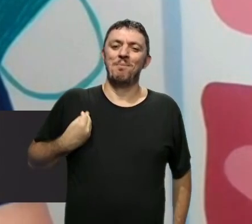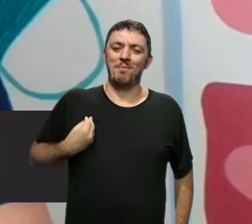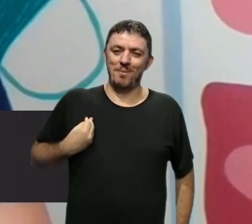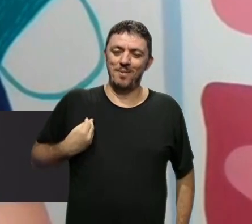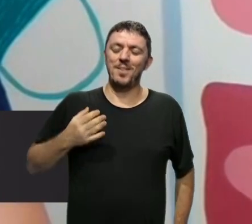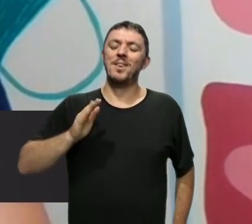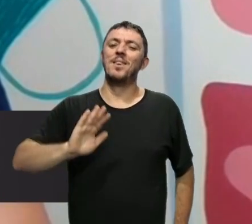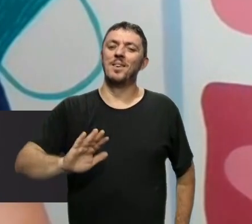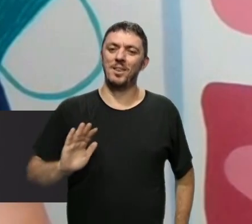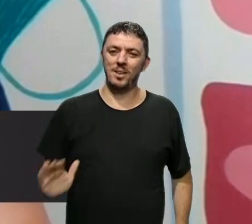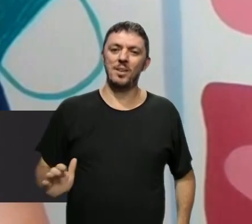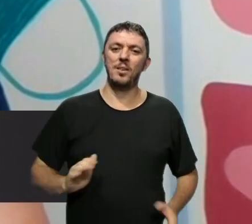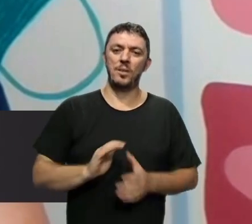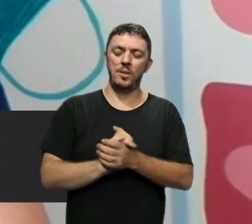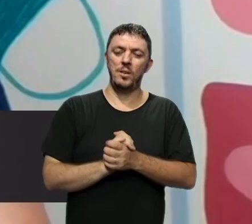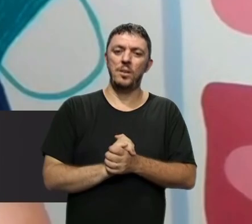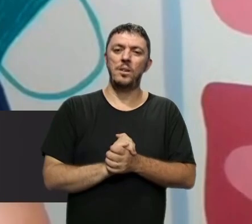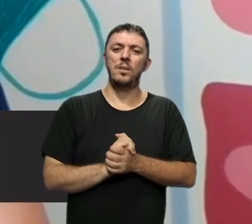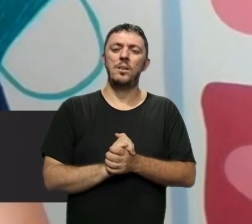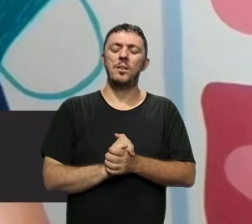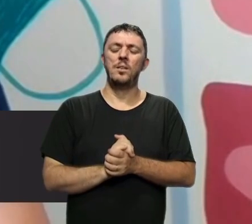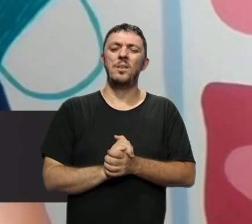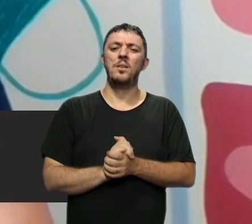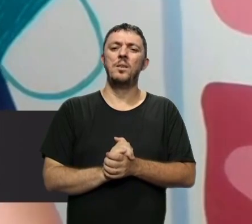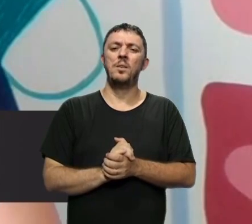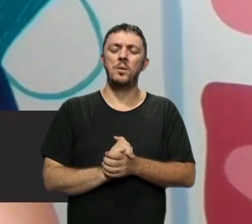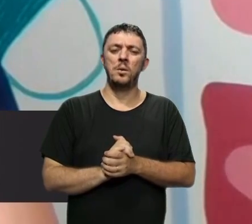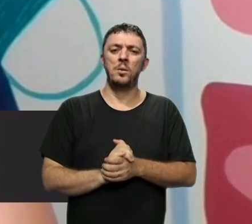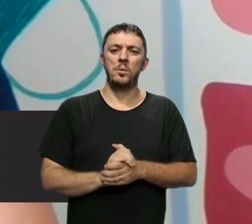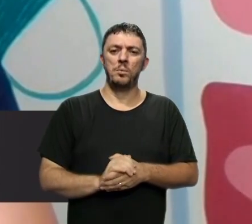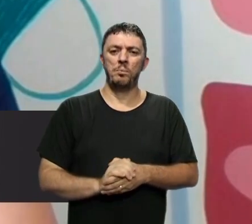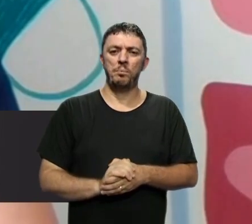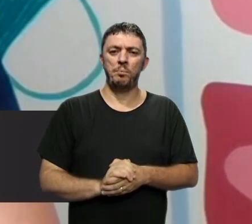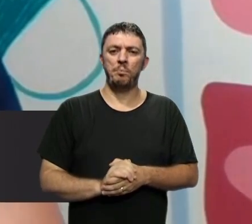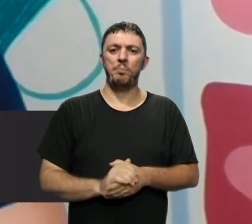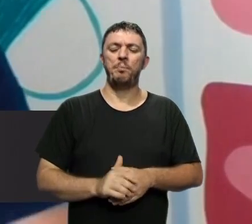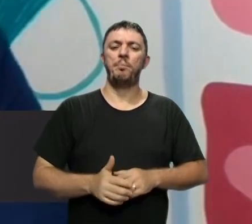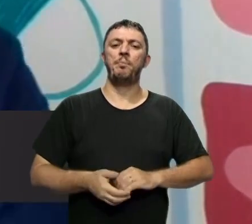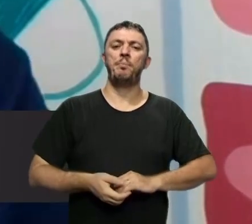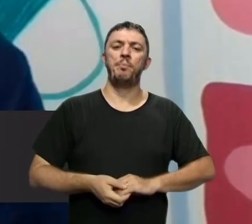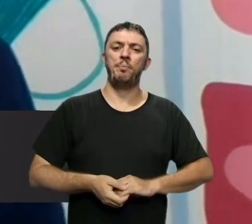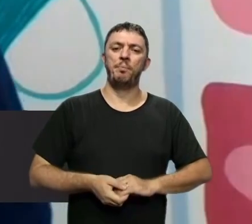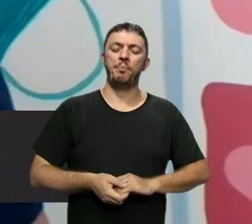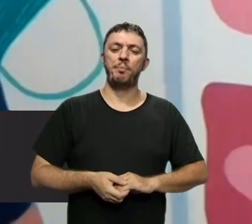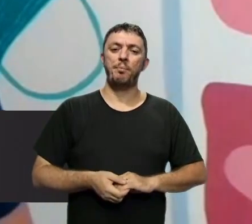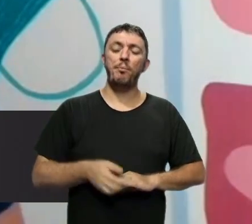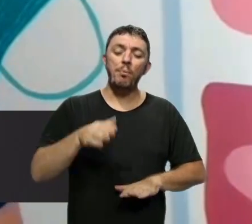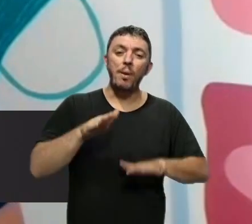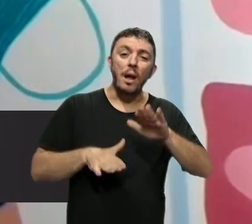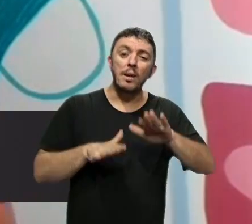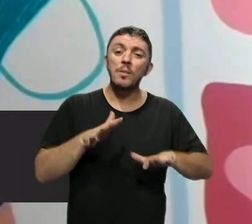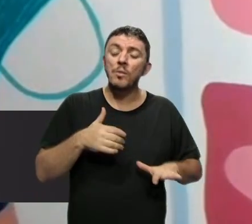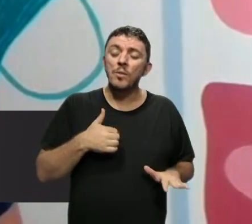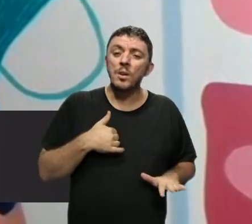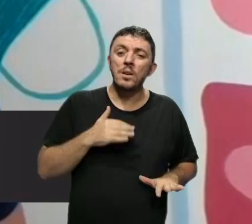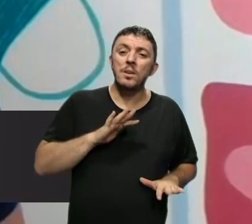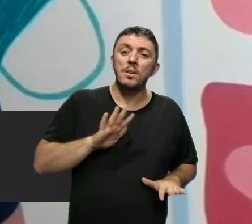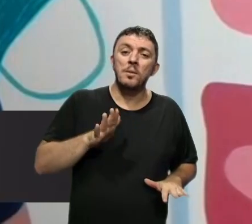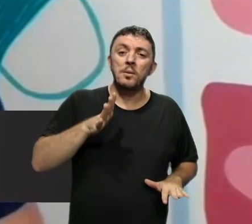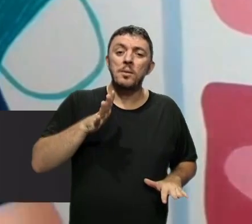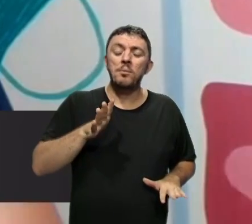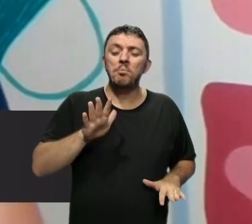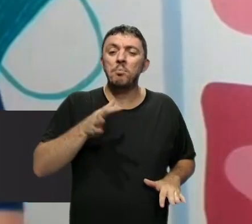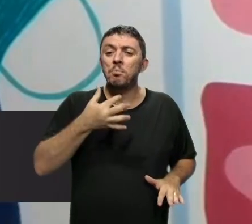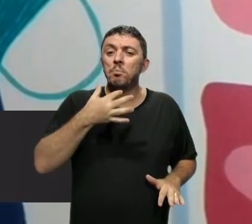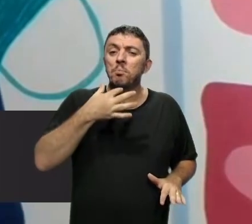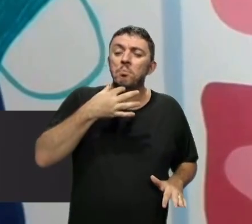E foi um exercício assim que até às vezes eu nem comento tanto, justamente porque o pessoal fala: